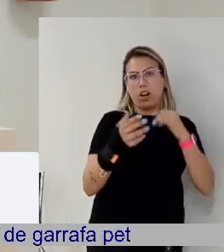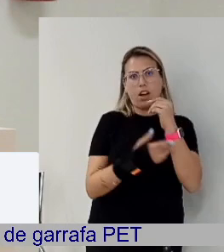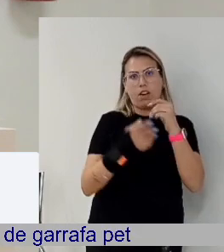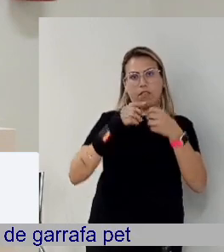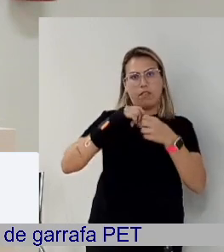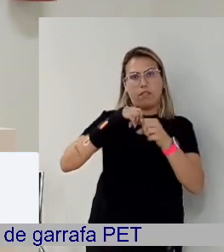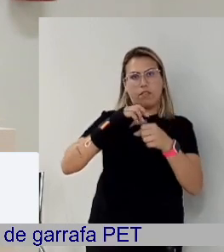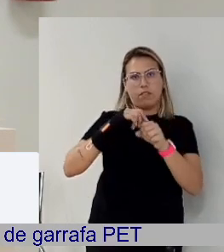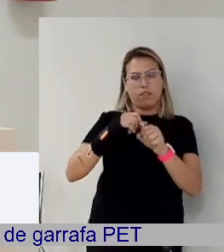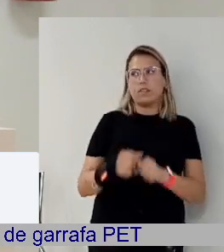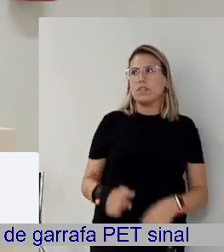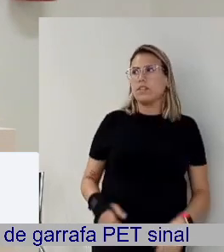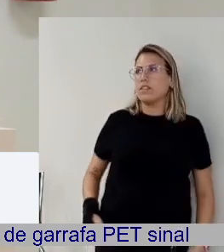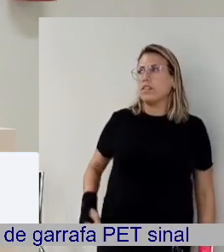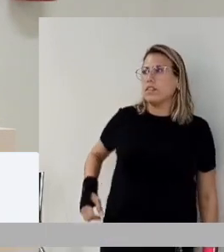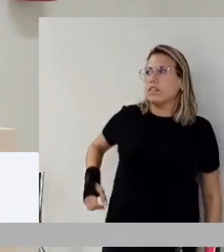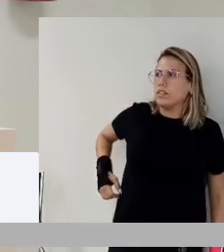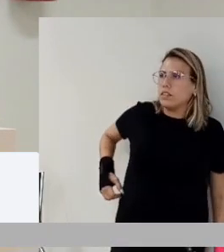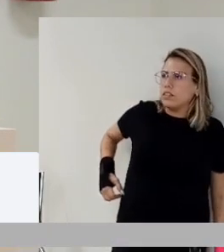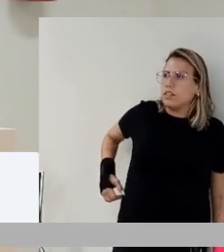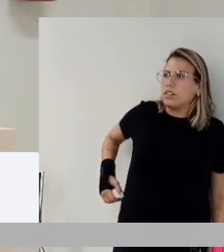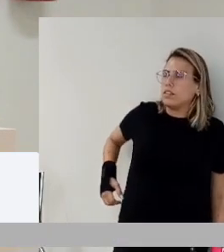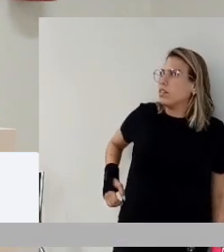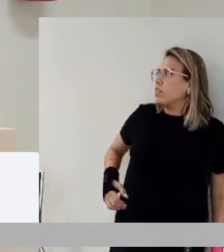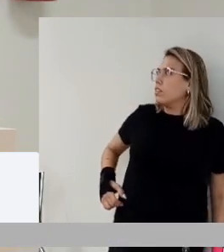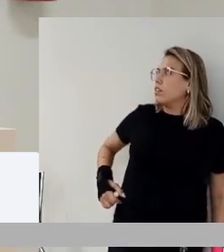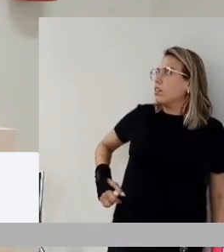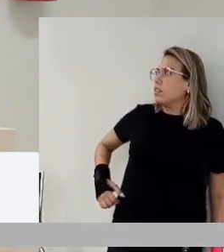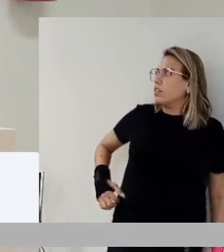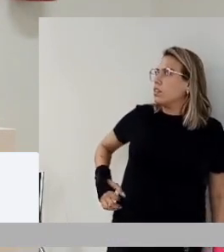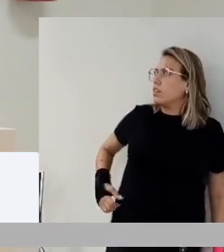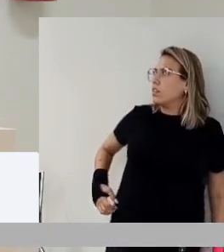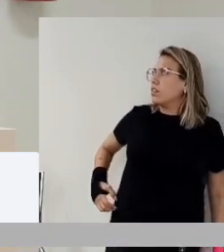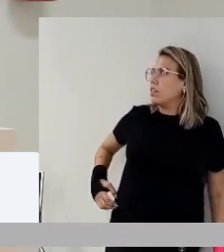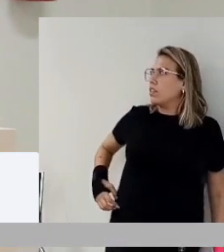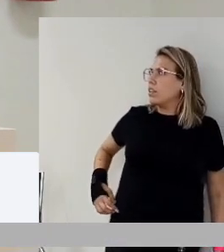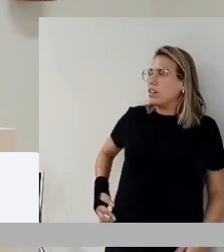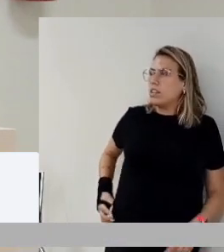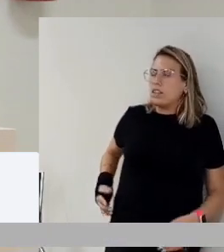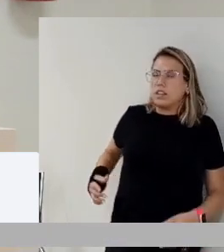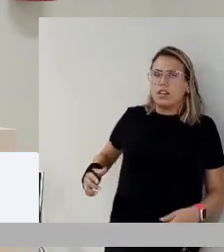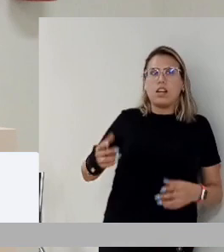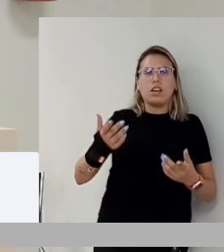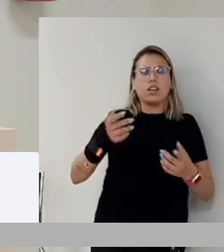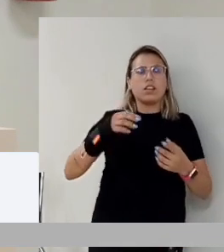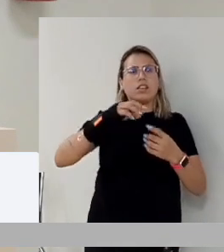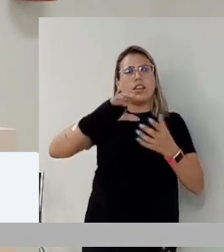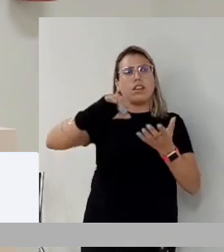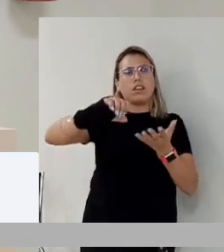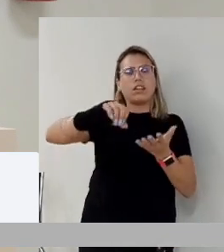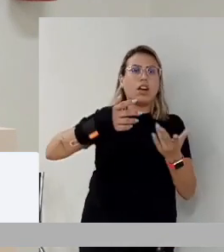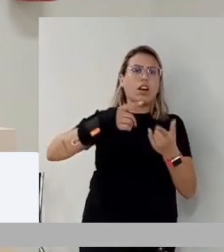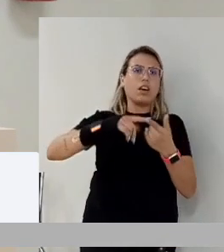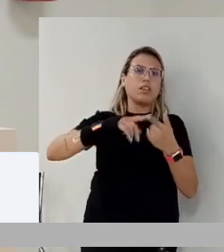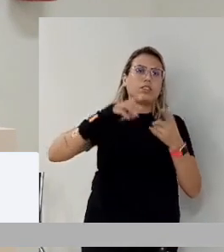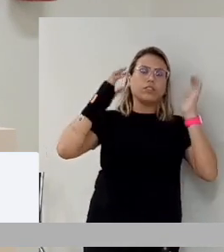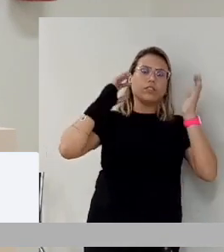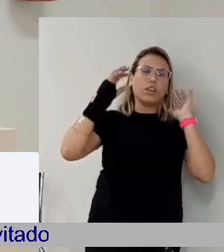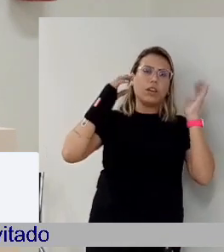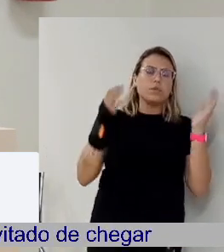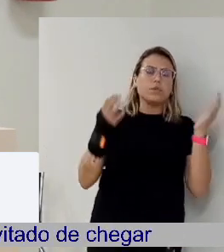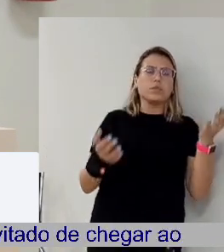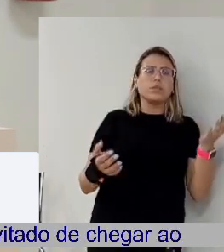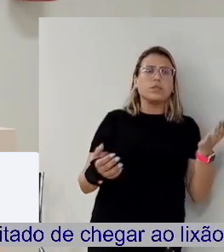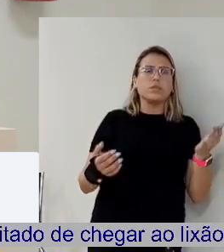na gicana de plástico que é o misturado que é o detergente é o de shampoo de condicionador foram evitado de chegar ao